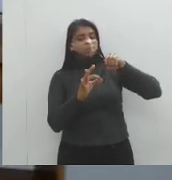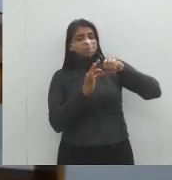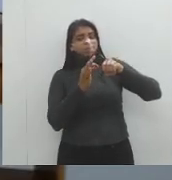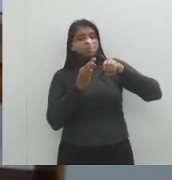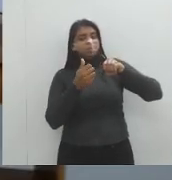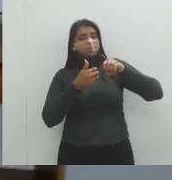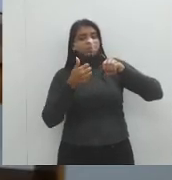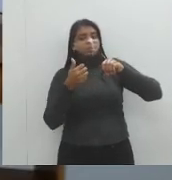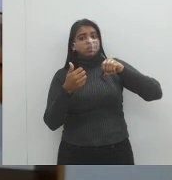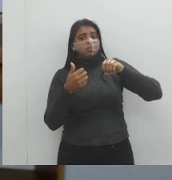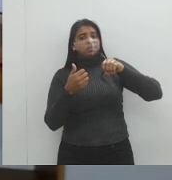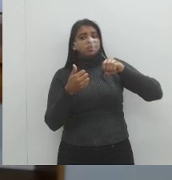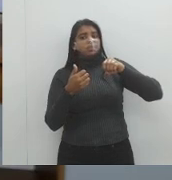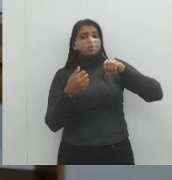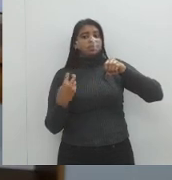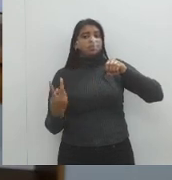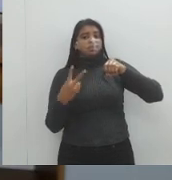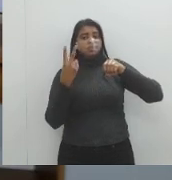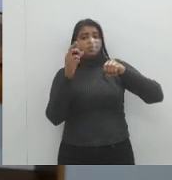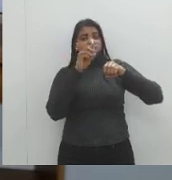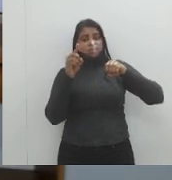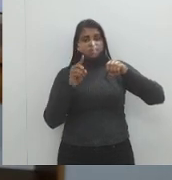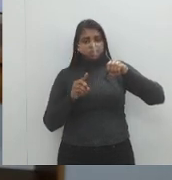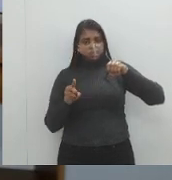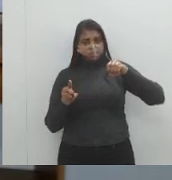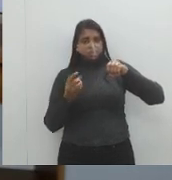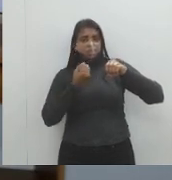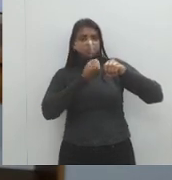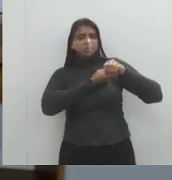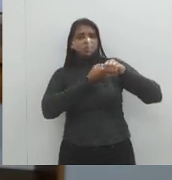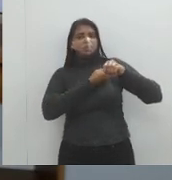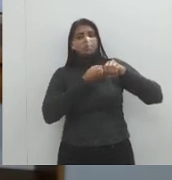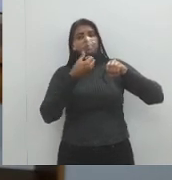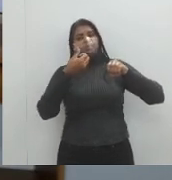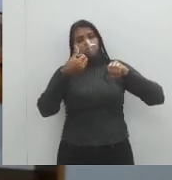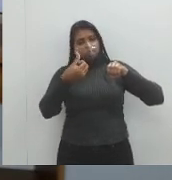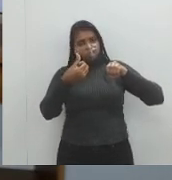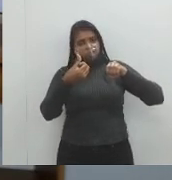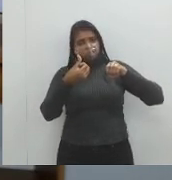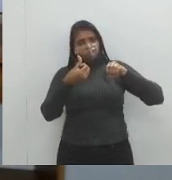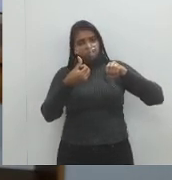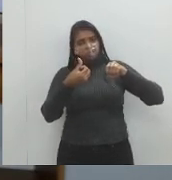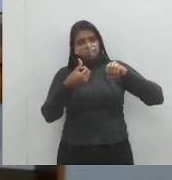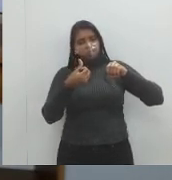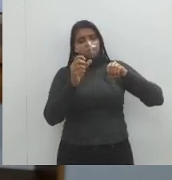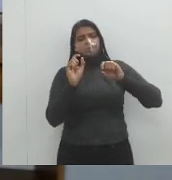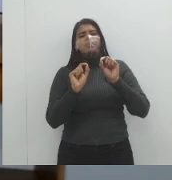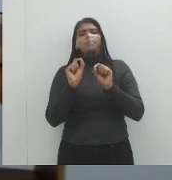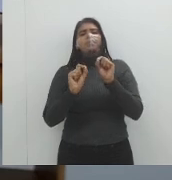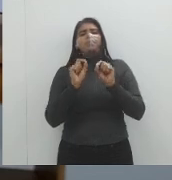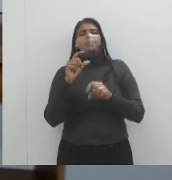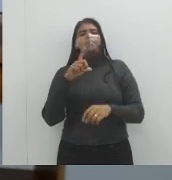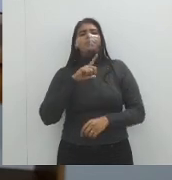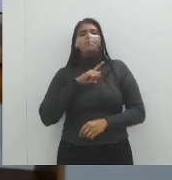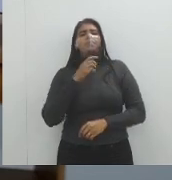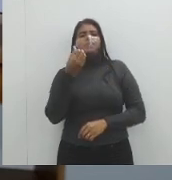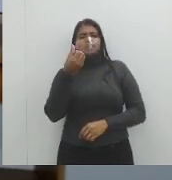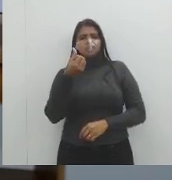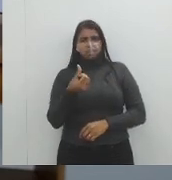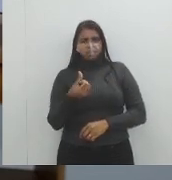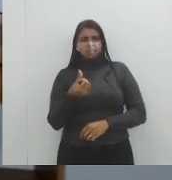positivas. Portanto, o valor de Z, o valor do número atômico é igual a 6. Quem é que tem